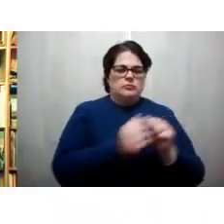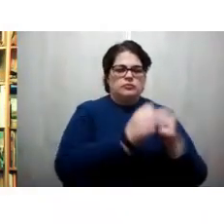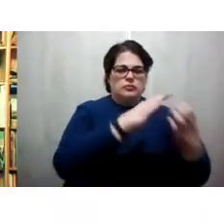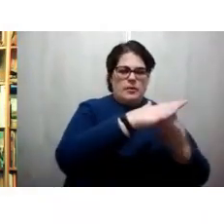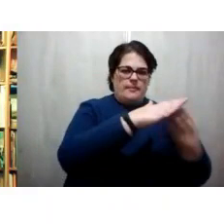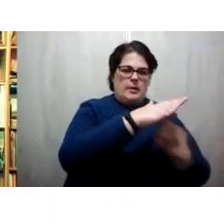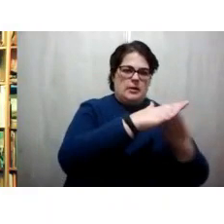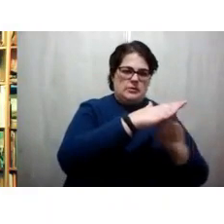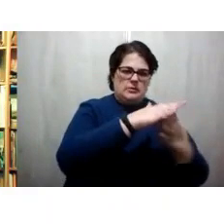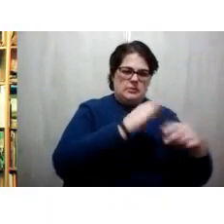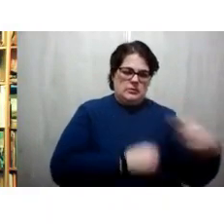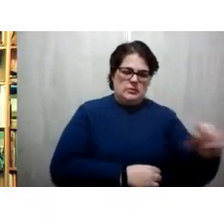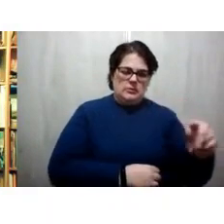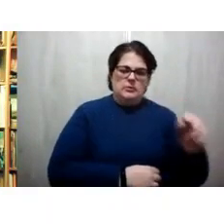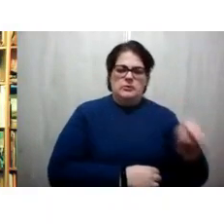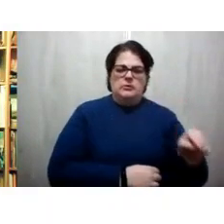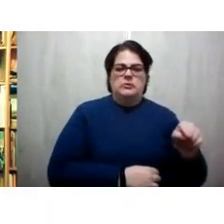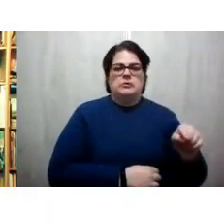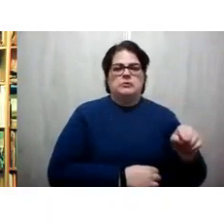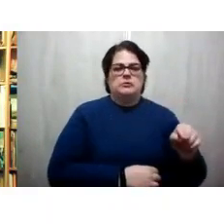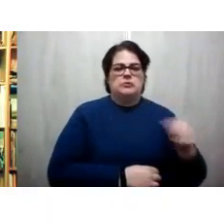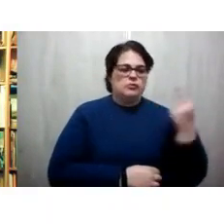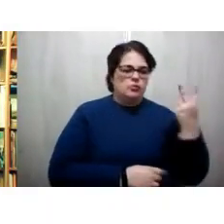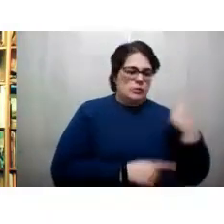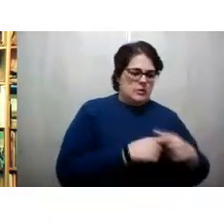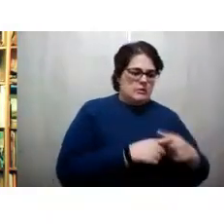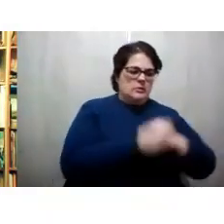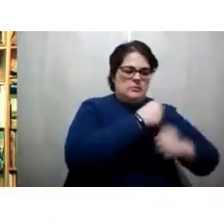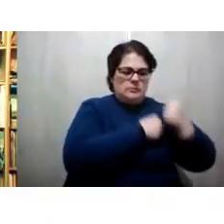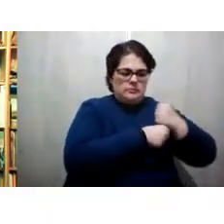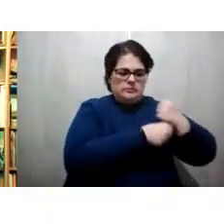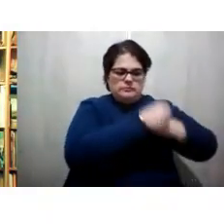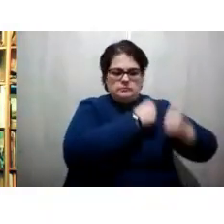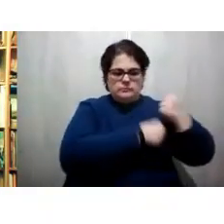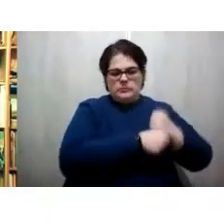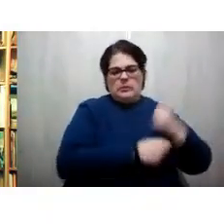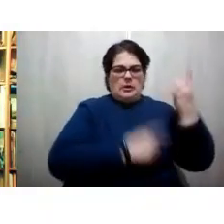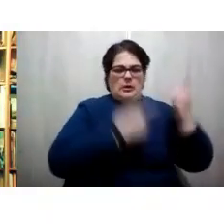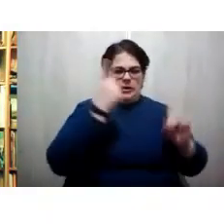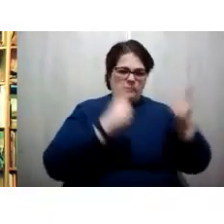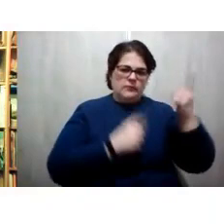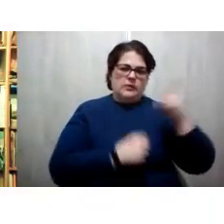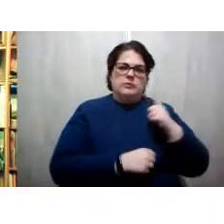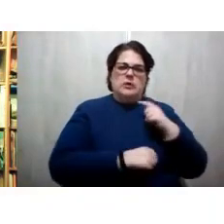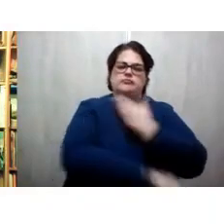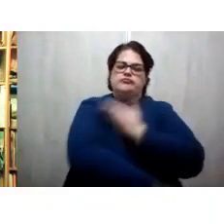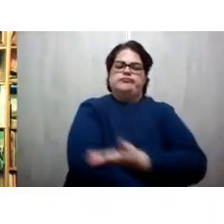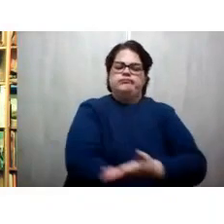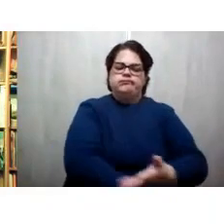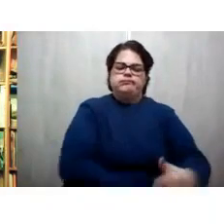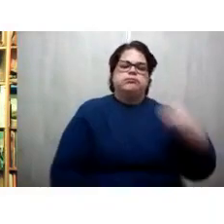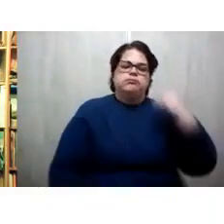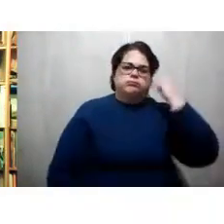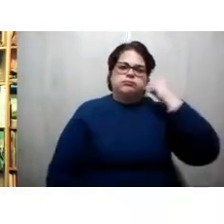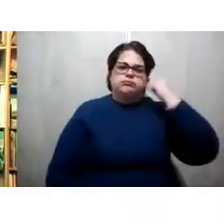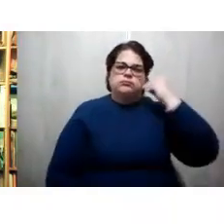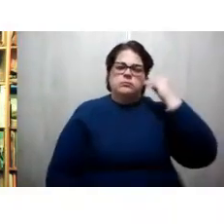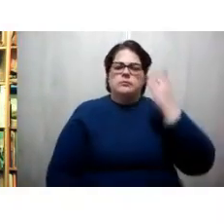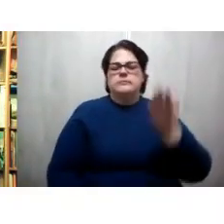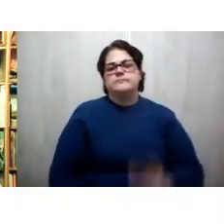Olhos, os dois carnavais nos anos anteriores, né? Então, já trazia toda essa experiência,